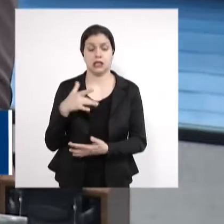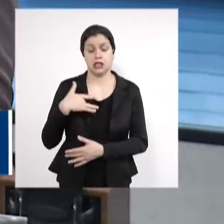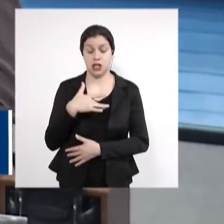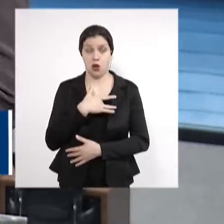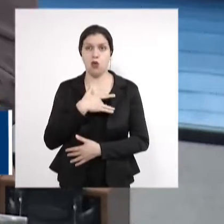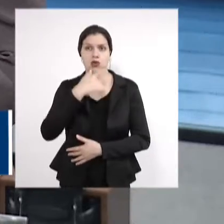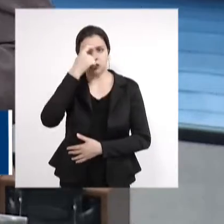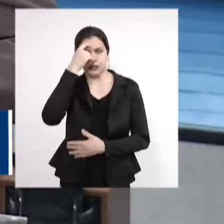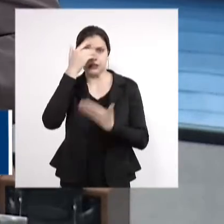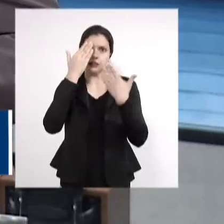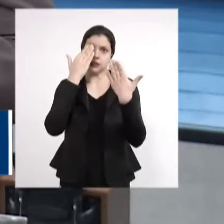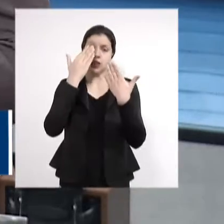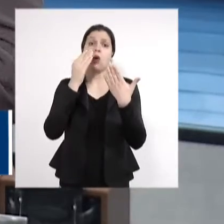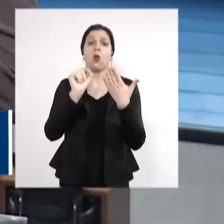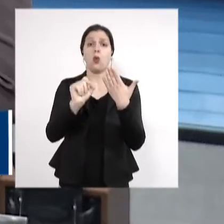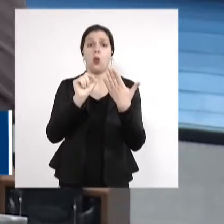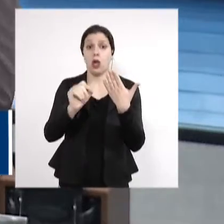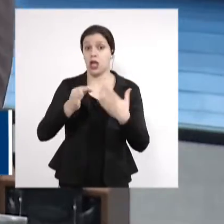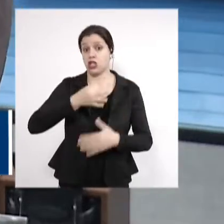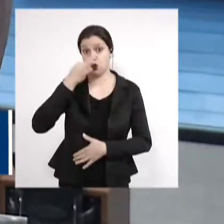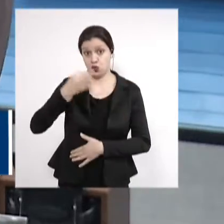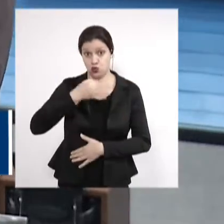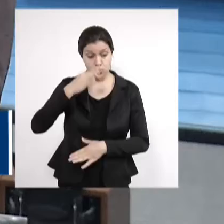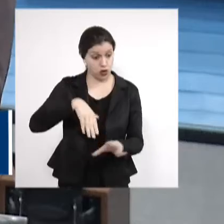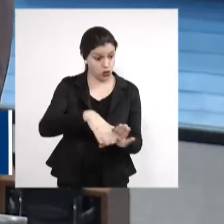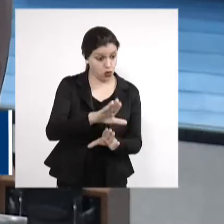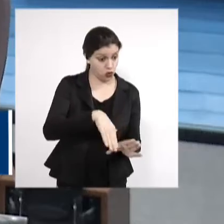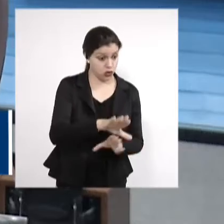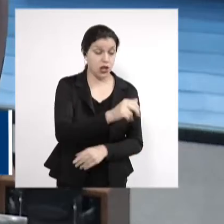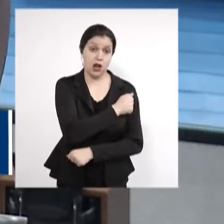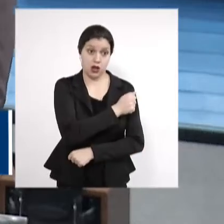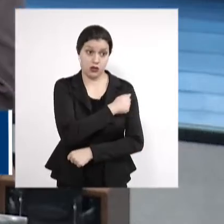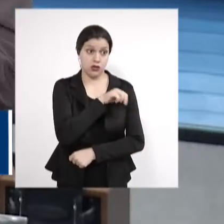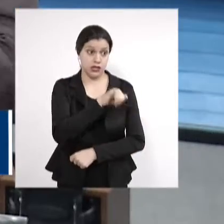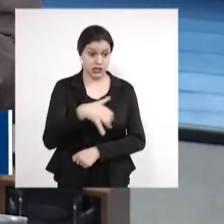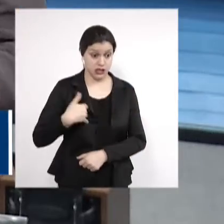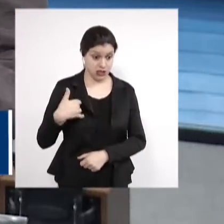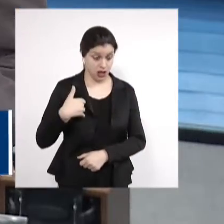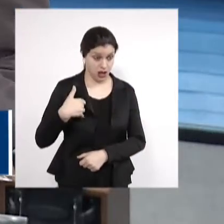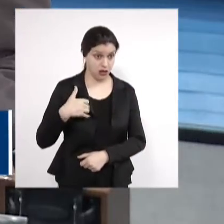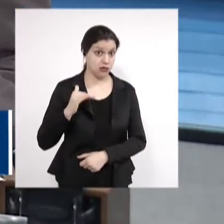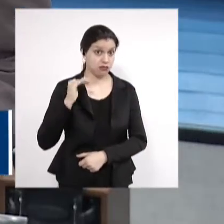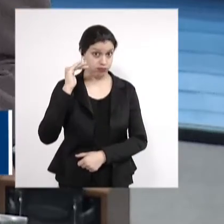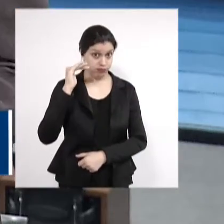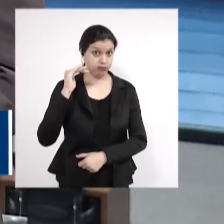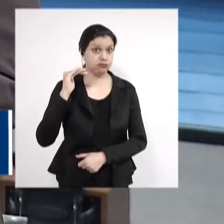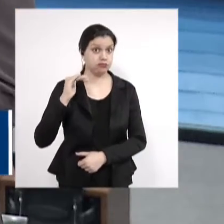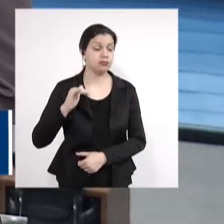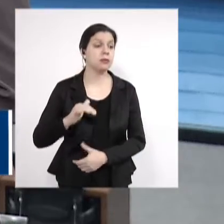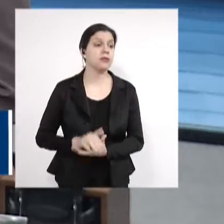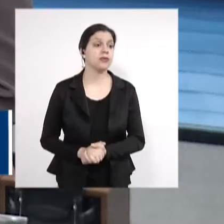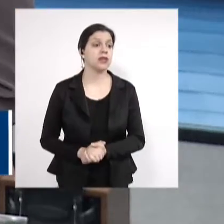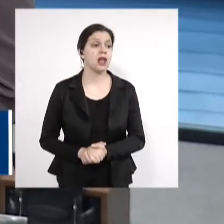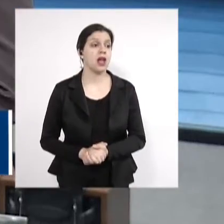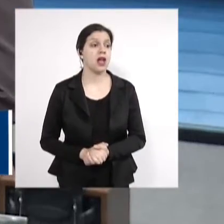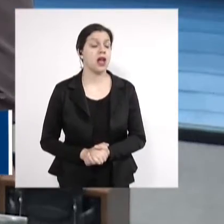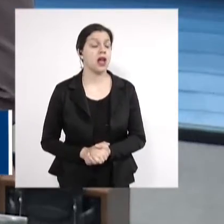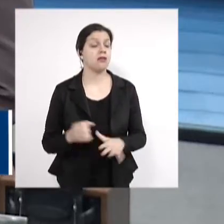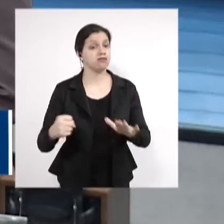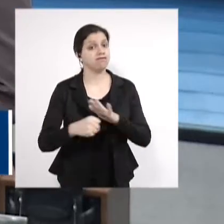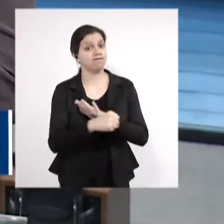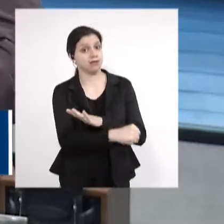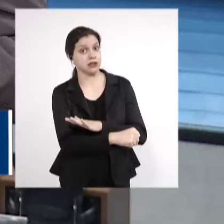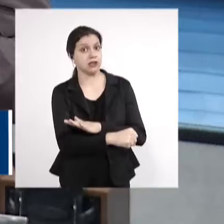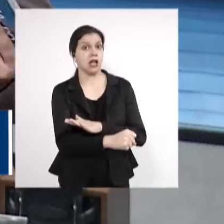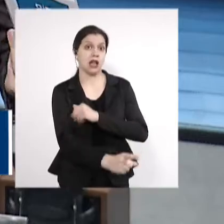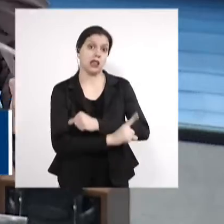saúde psicológica, que ela possa sugerir ao aluno, caso ele seja maior de idade, né, encaminhar ele para um atendimento psicológico, ou no caso